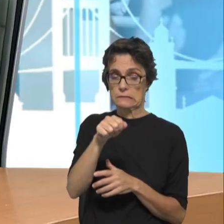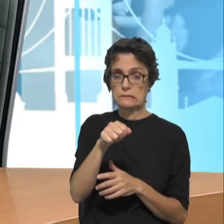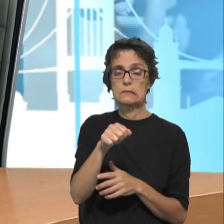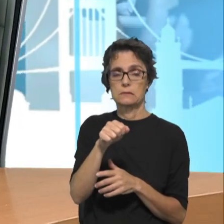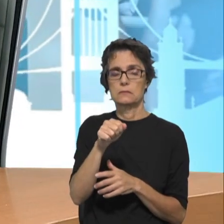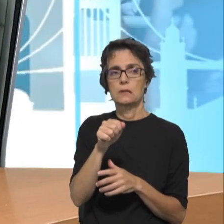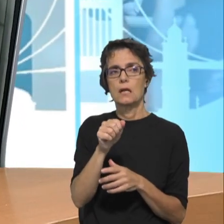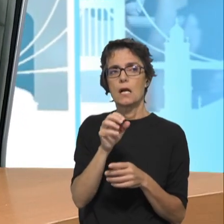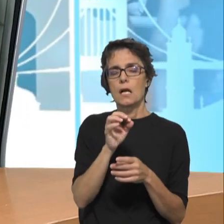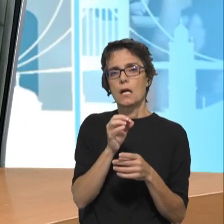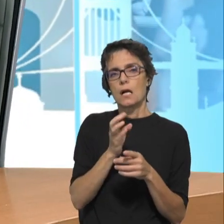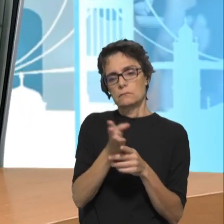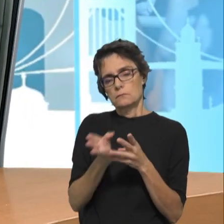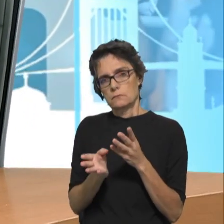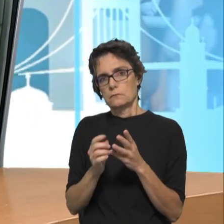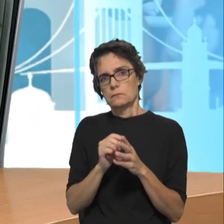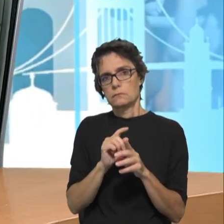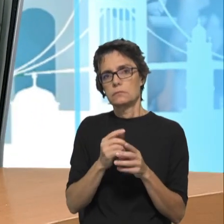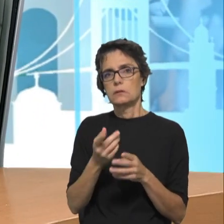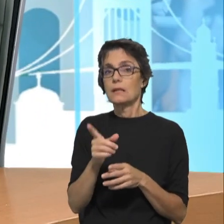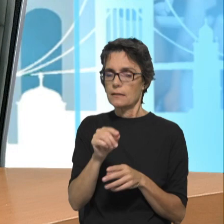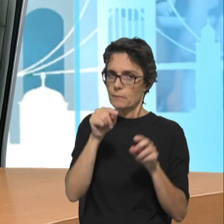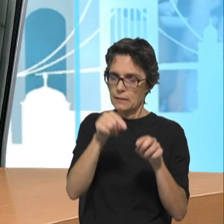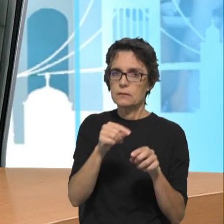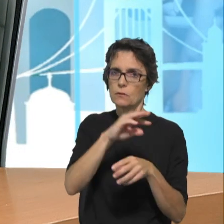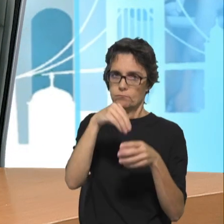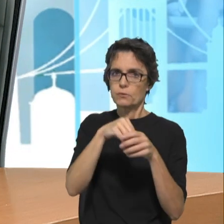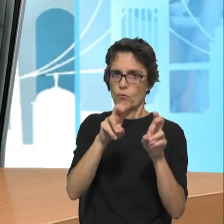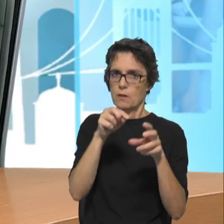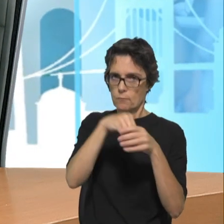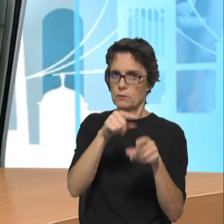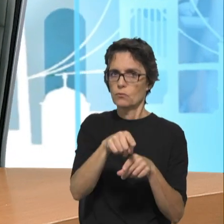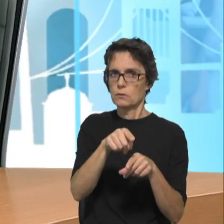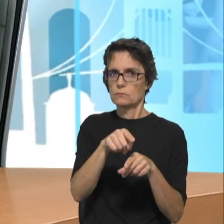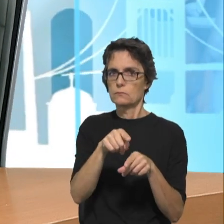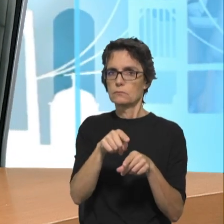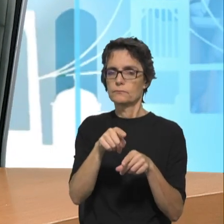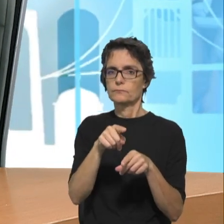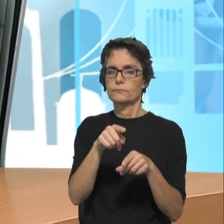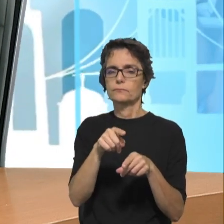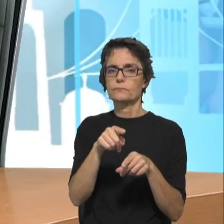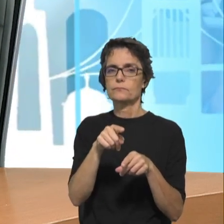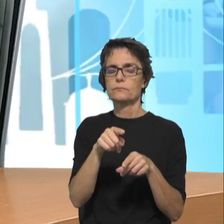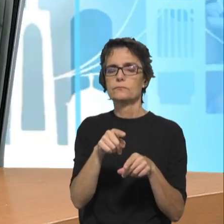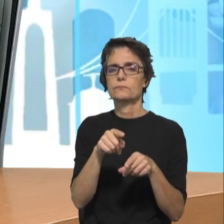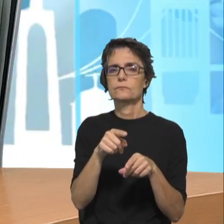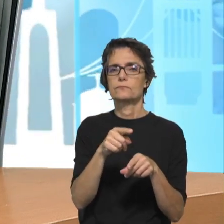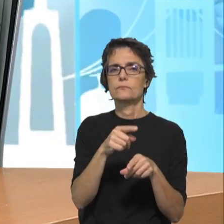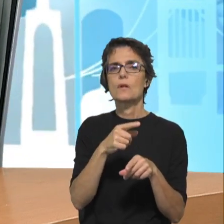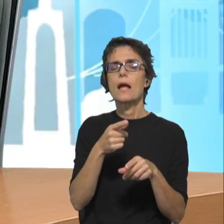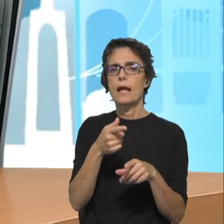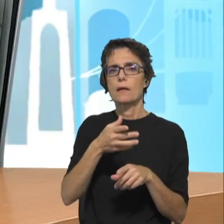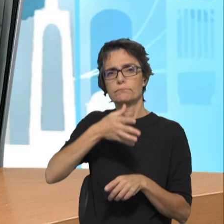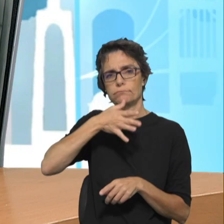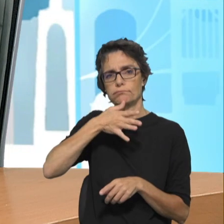subliminarmente, ou seja, quando se fala de pastoral é também disso que se fala, e contamos com uma bela intervenção